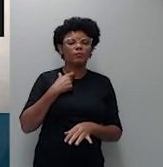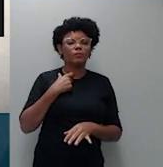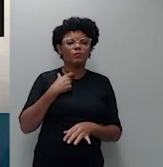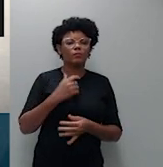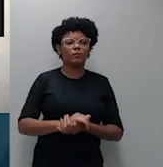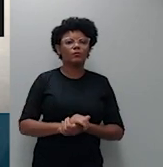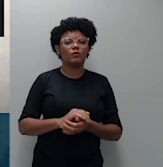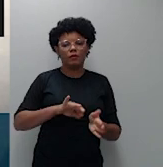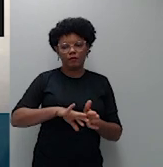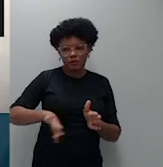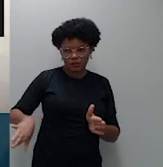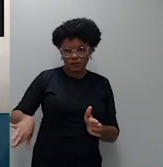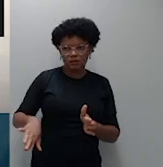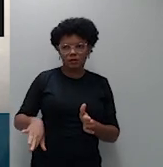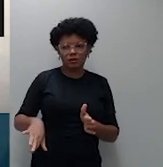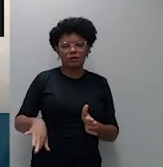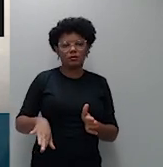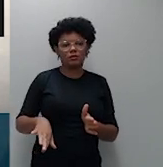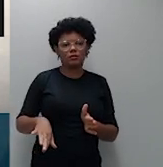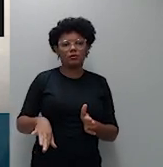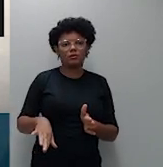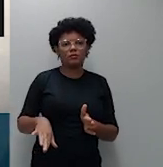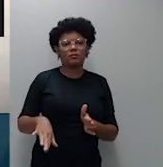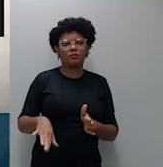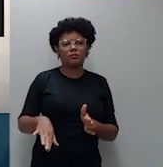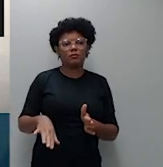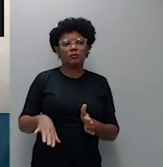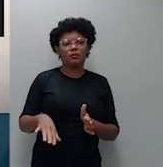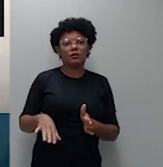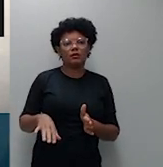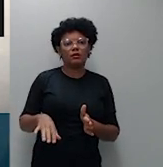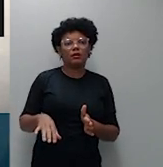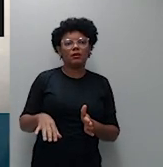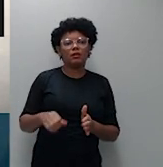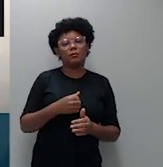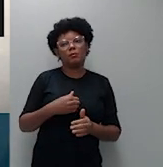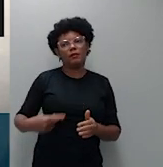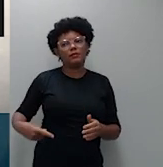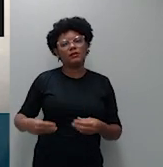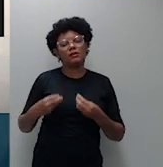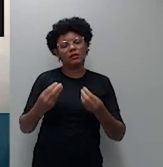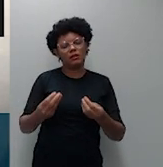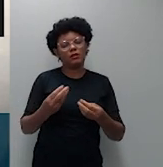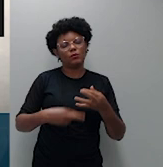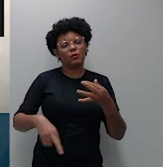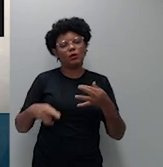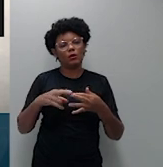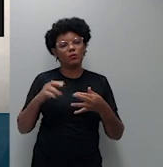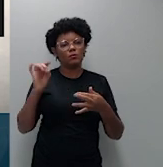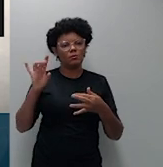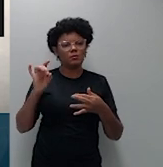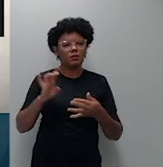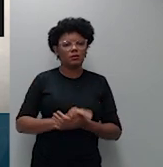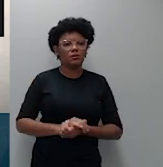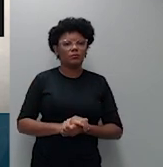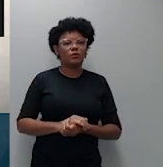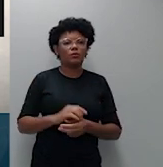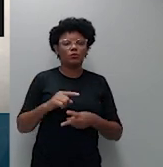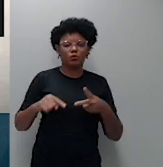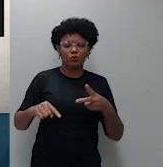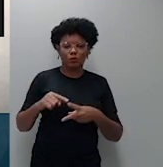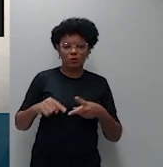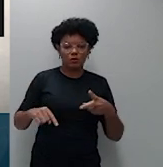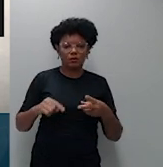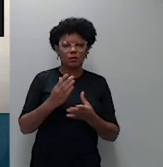o que a presidência deu e provimento ao recurso especial nos dois casos